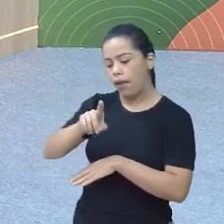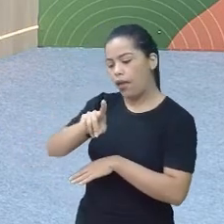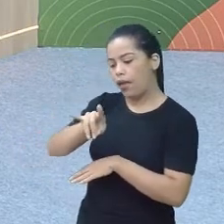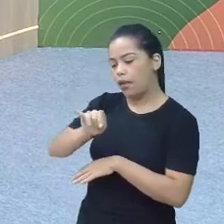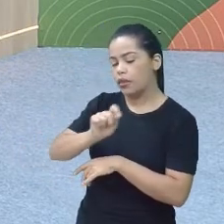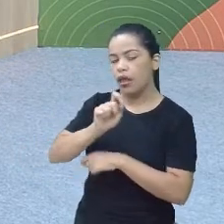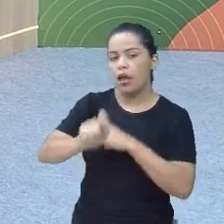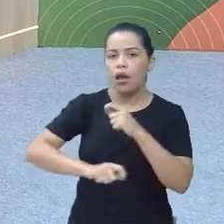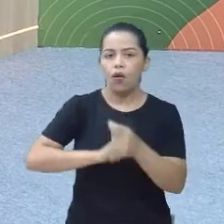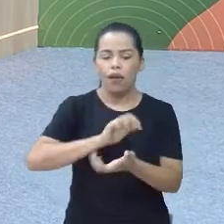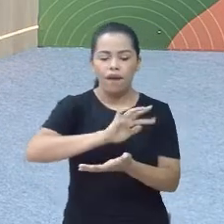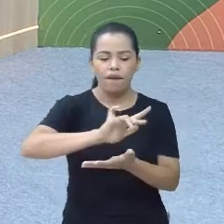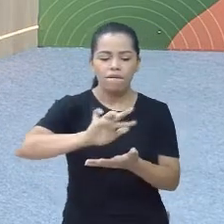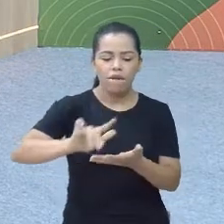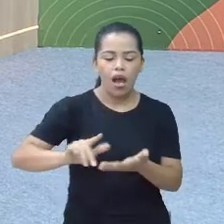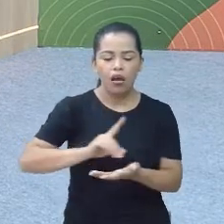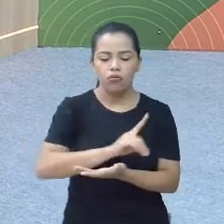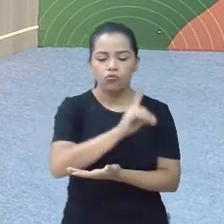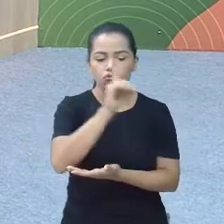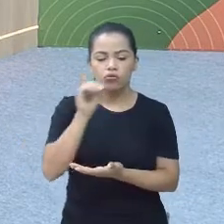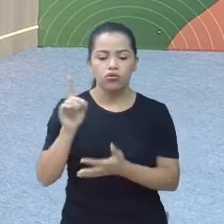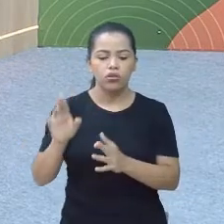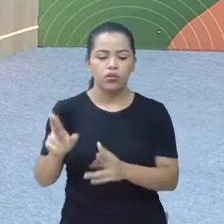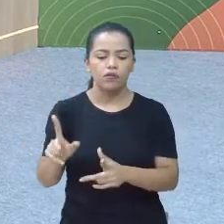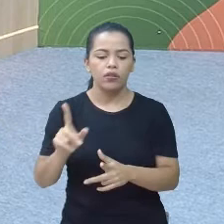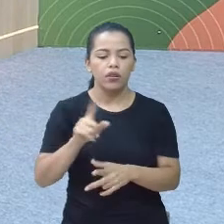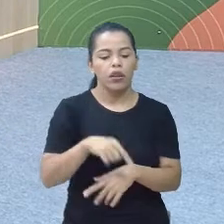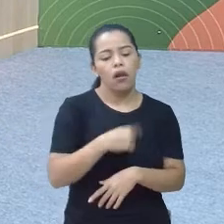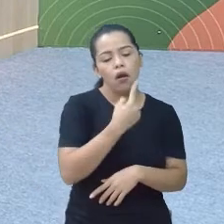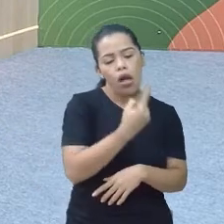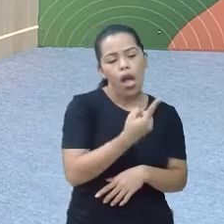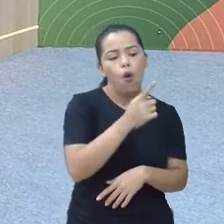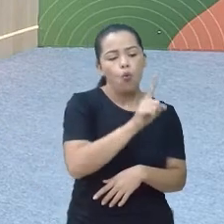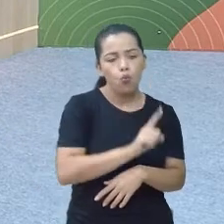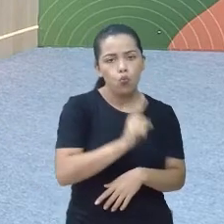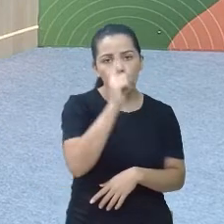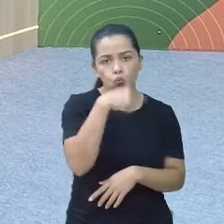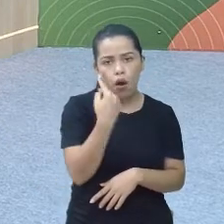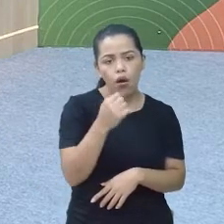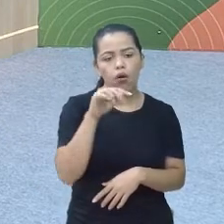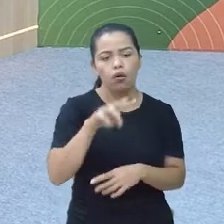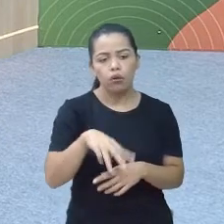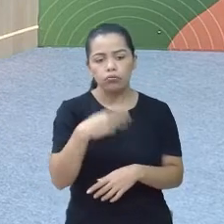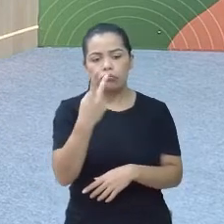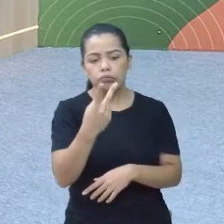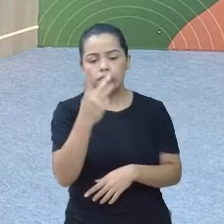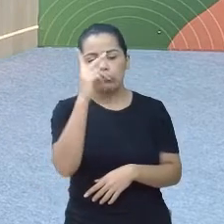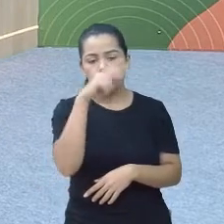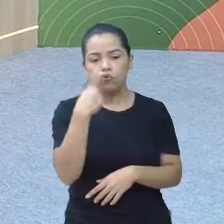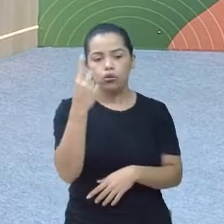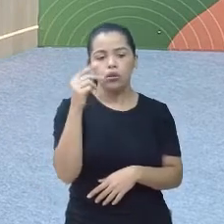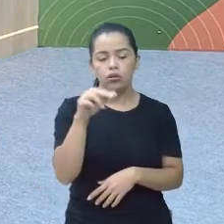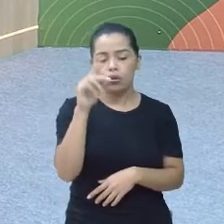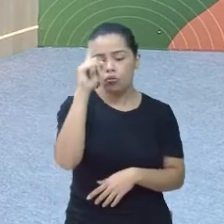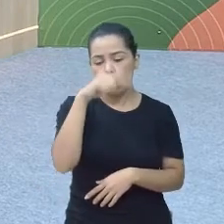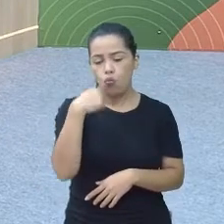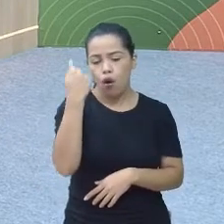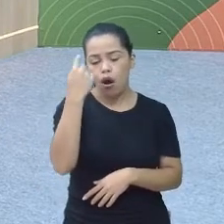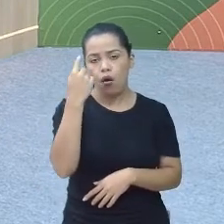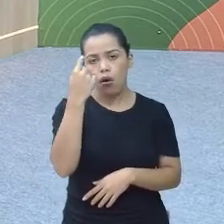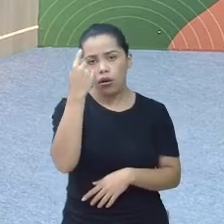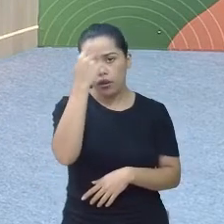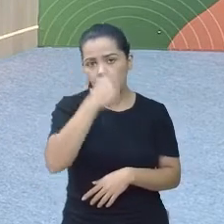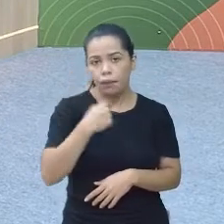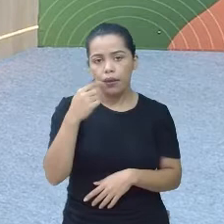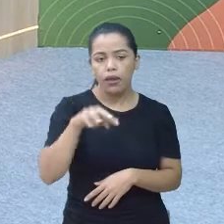dias diferentes. Então, eu tenho no primeiro dia consumir 1 hora, no segundo dia 2 horas, no terceiro dia 1h30. Então, eu pego esses